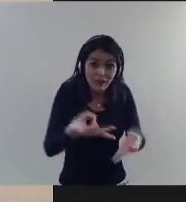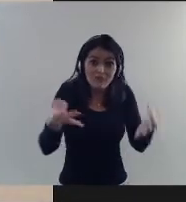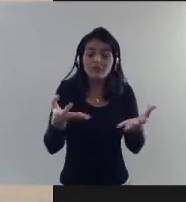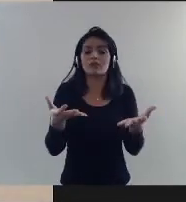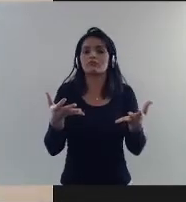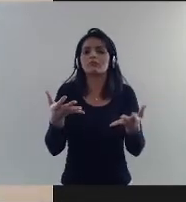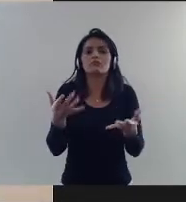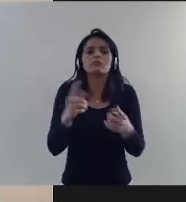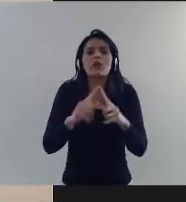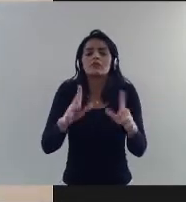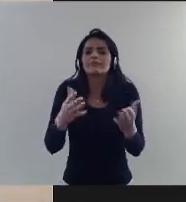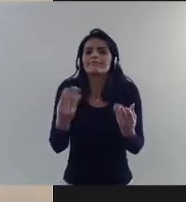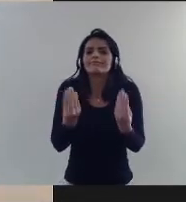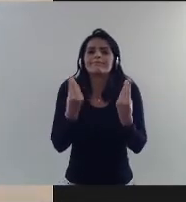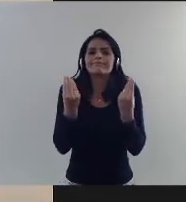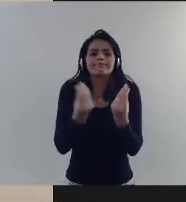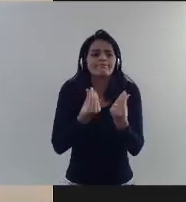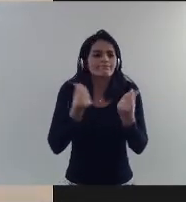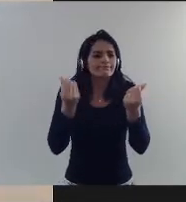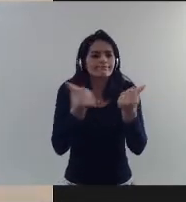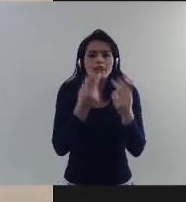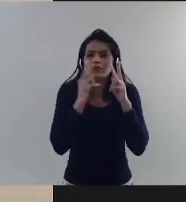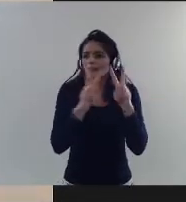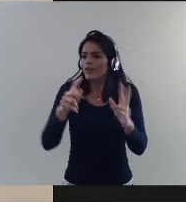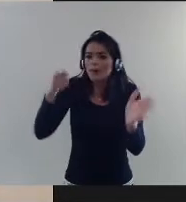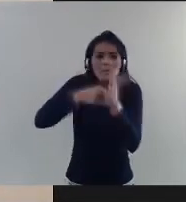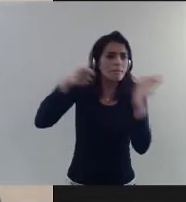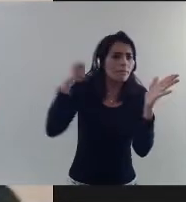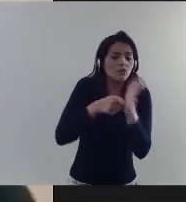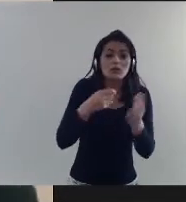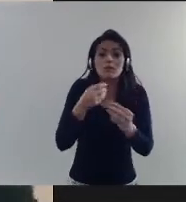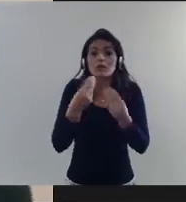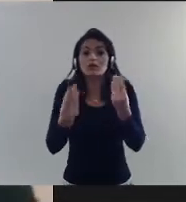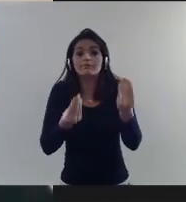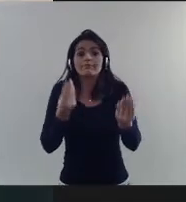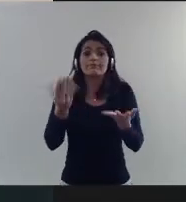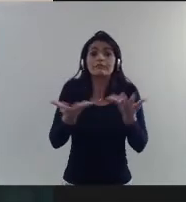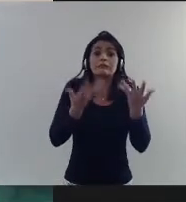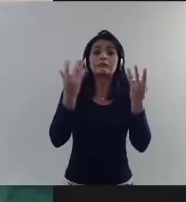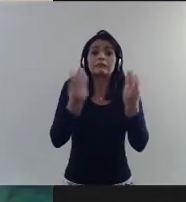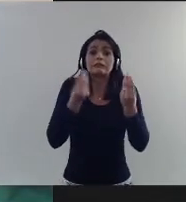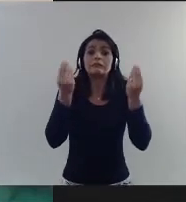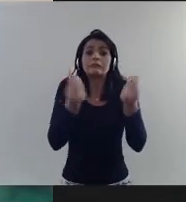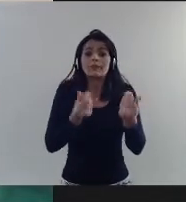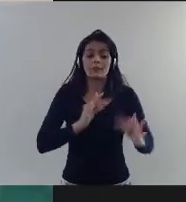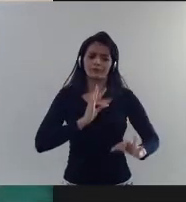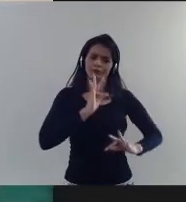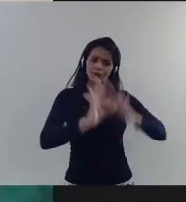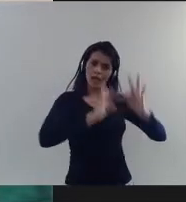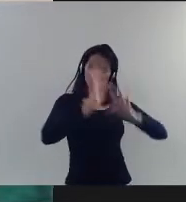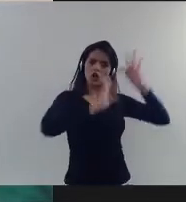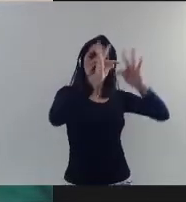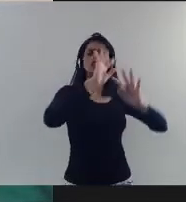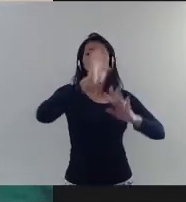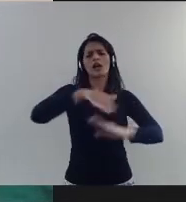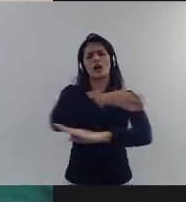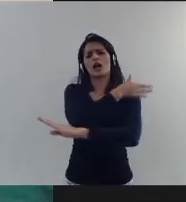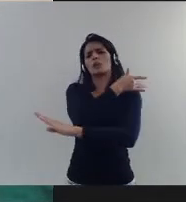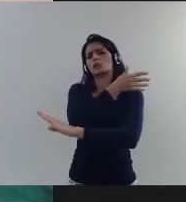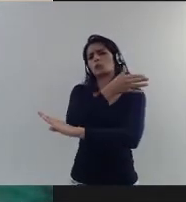está vendo e está sendo imposto. Os avanços da tecnologia já vêm há muito tempo, não é só na área